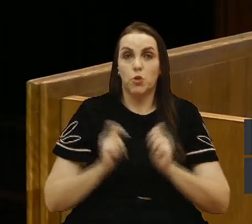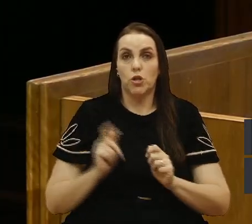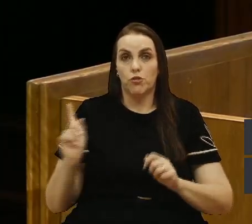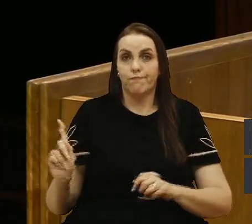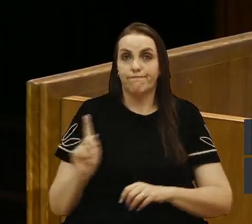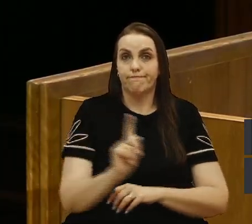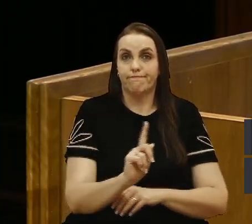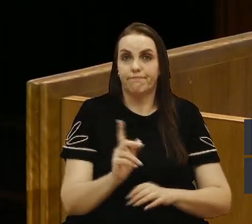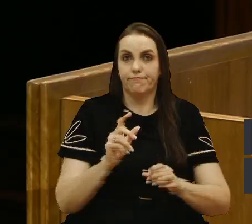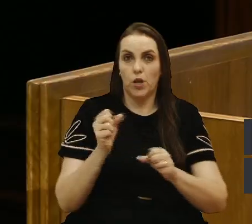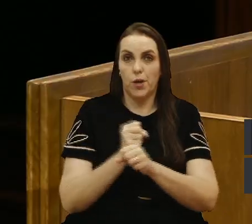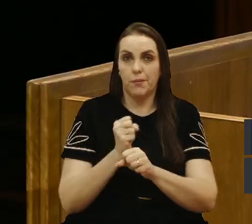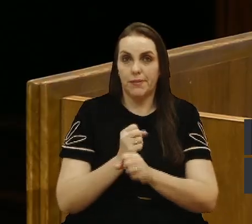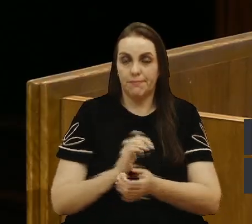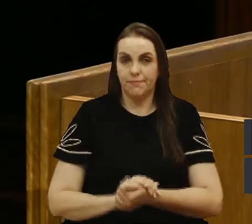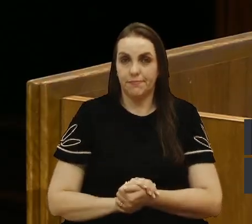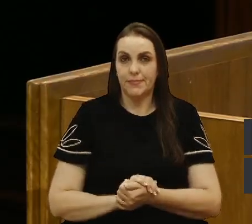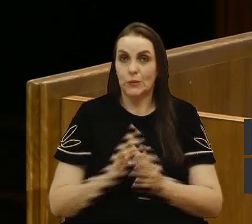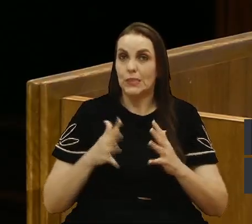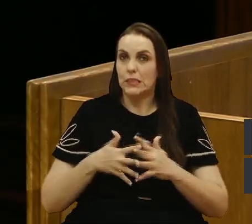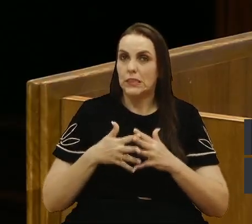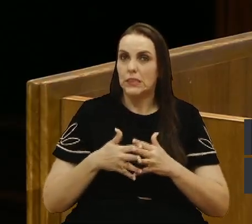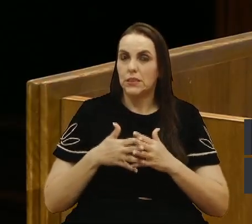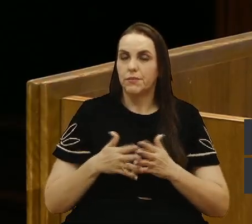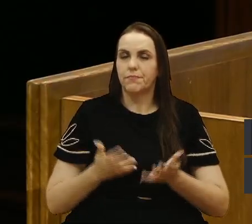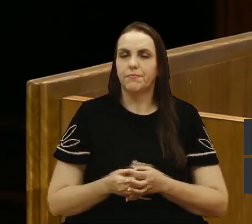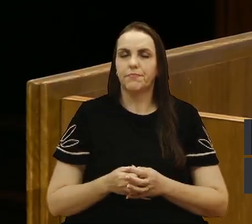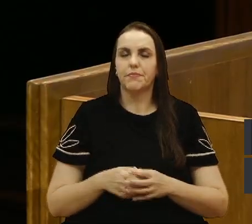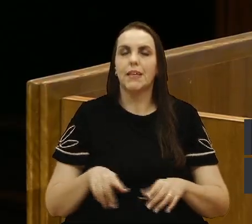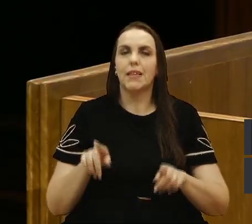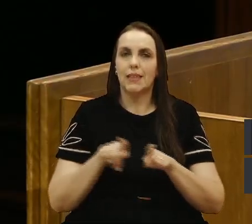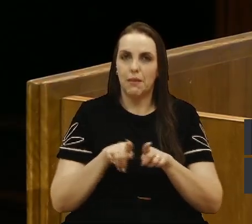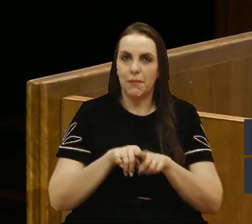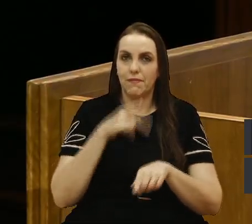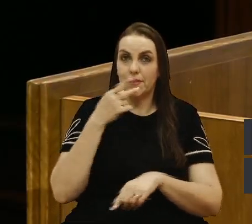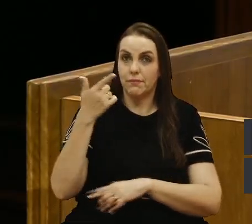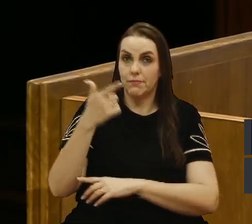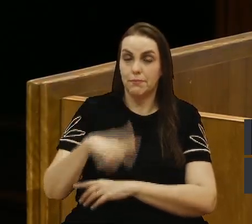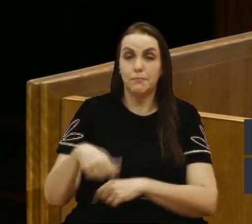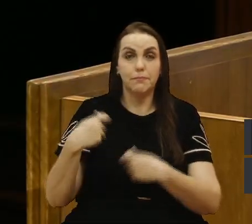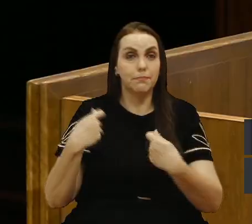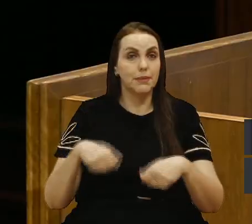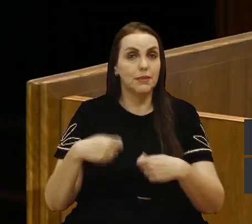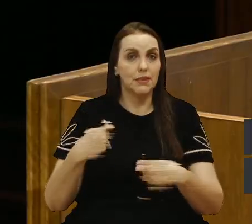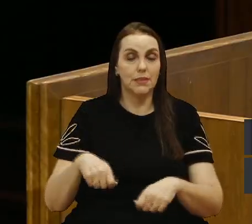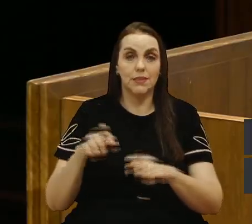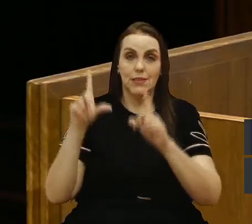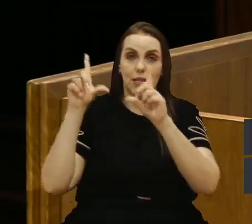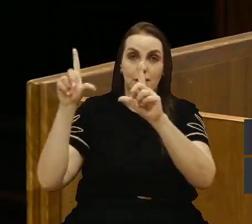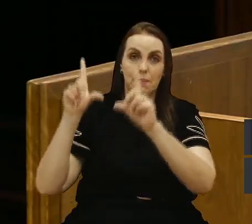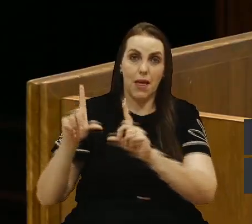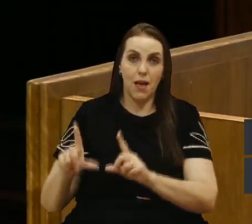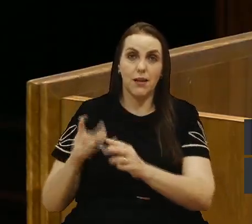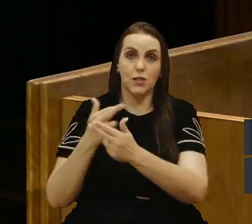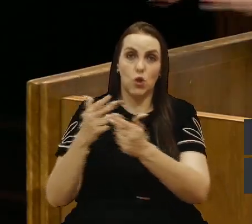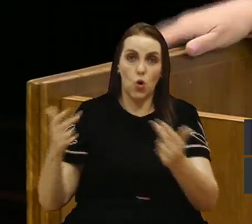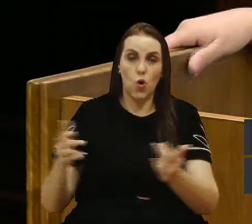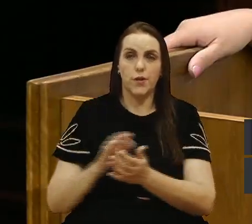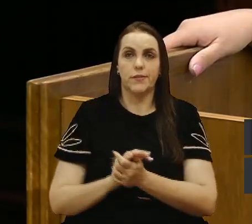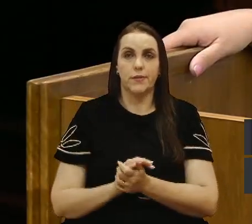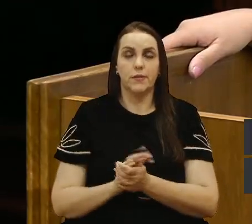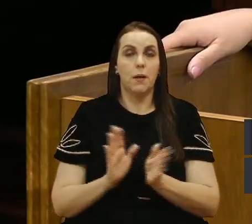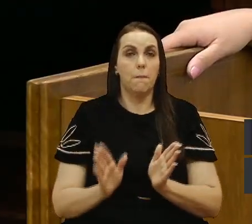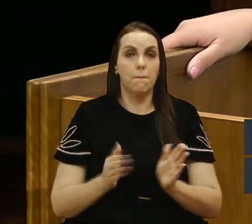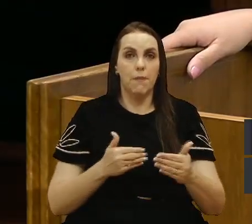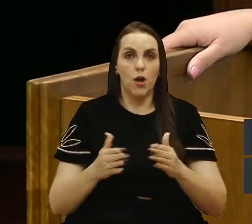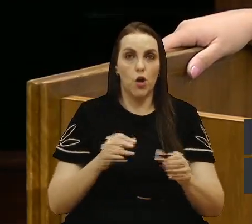complicado, e reforçar, então, a questão da sinalização nessas obras, principalmente para o próximo assunto que a gente vai falar, que é o pacote de obras